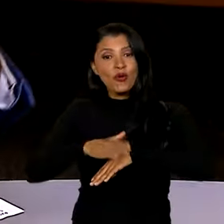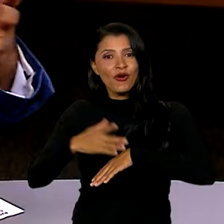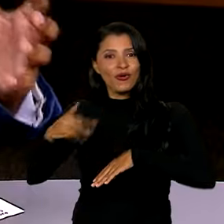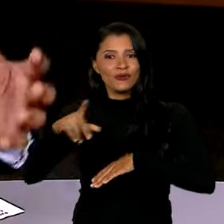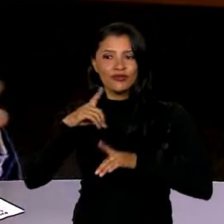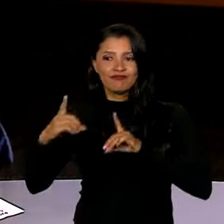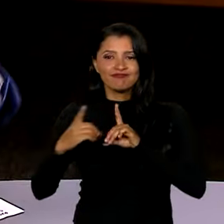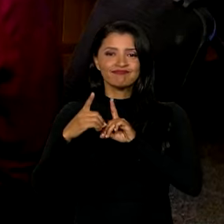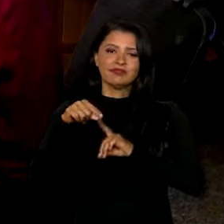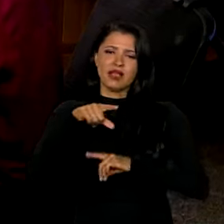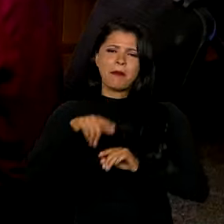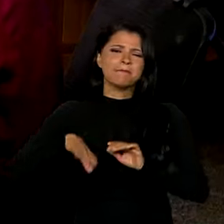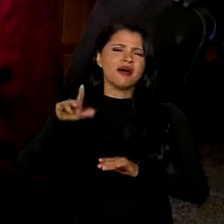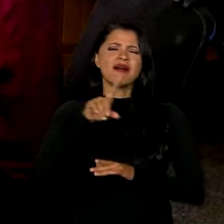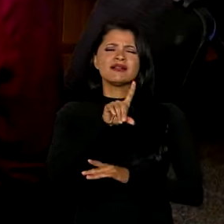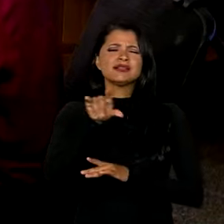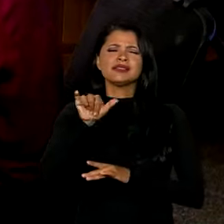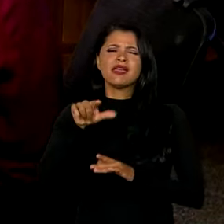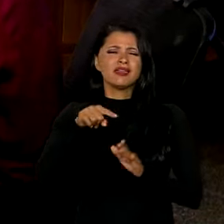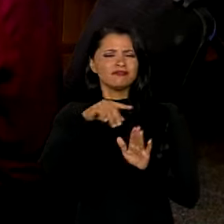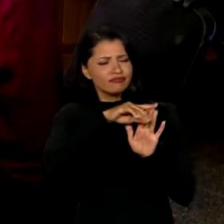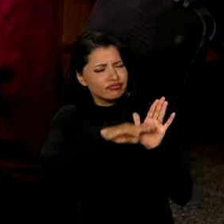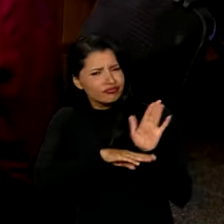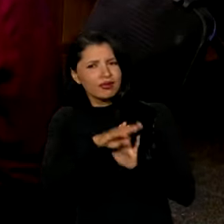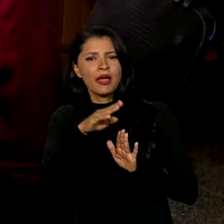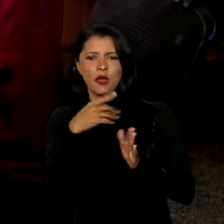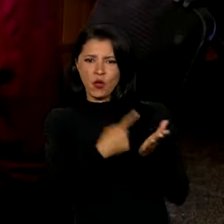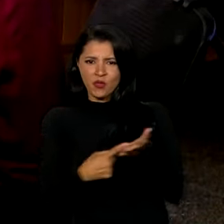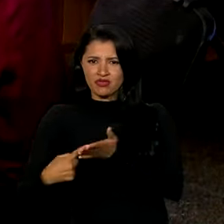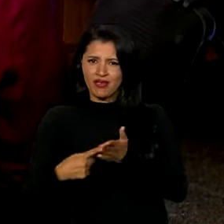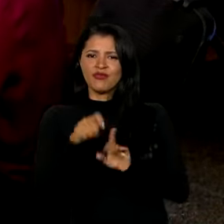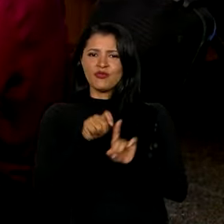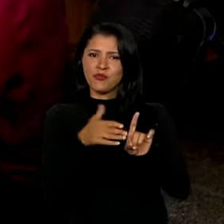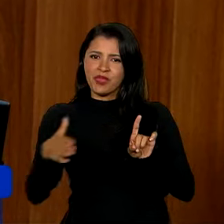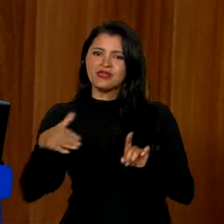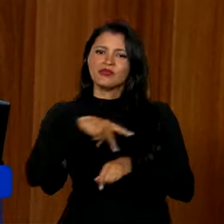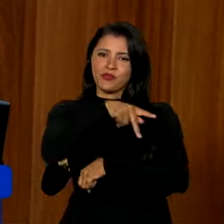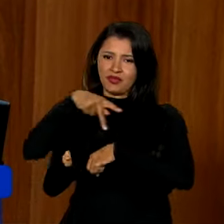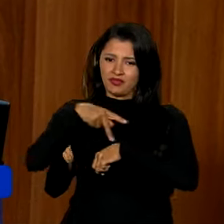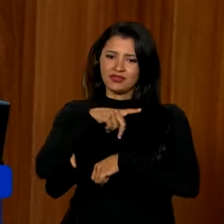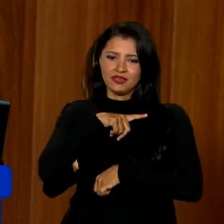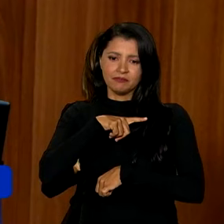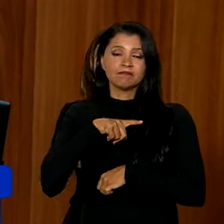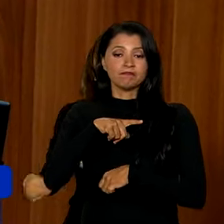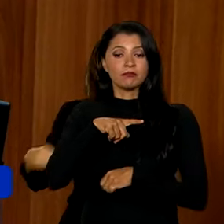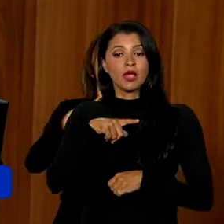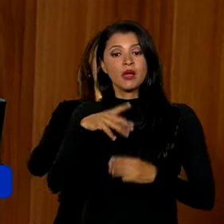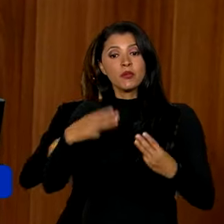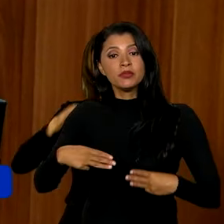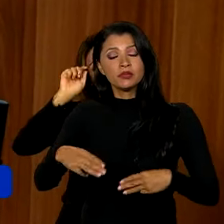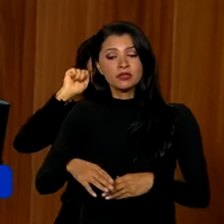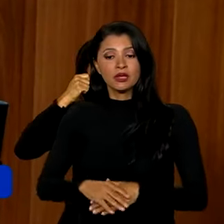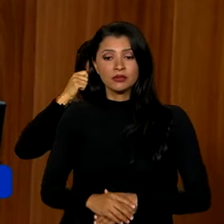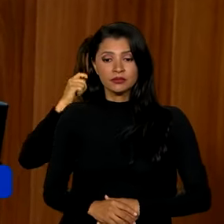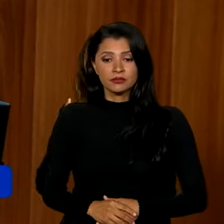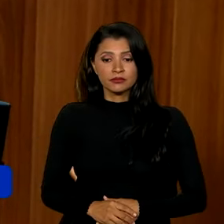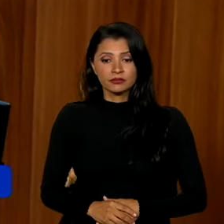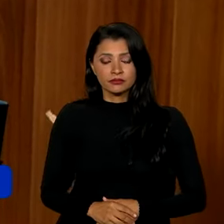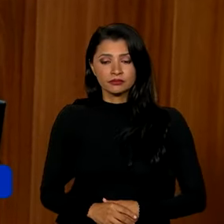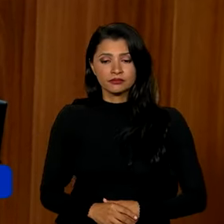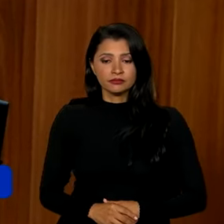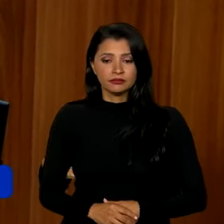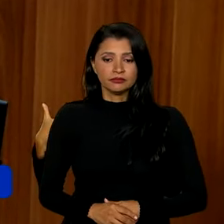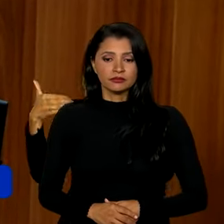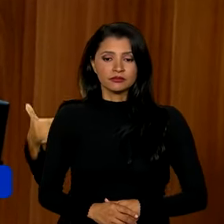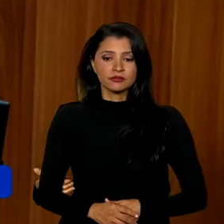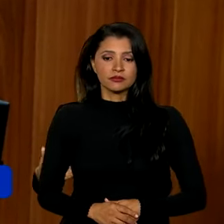de 100 ações estão programadas durante o mês em todo o país. O Ministério dos Direitos Humanos e da Cidadania, dentro do